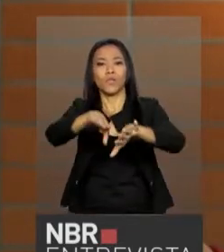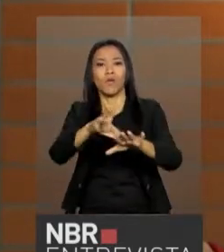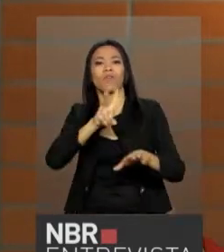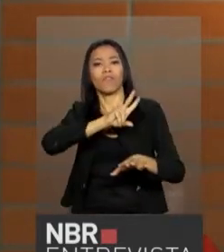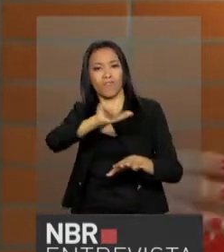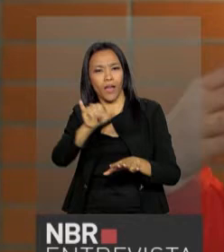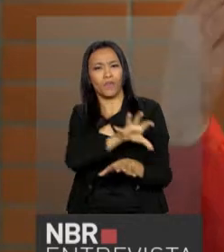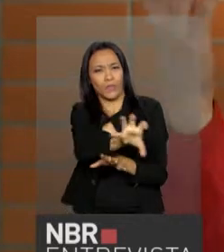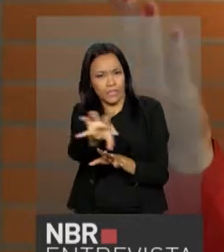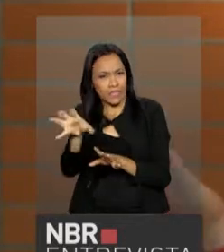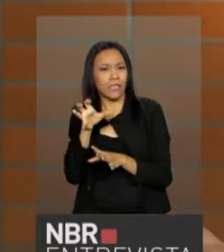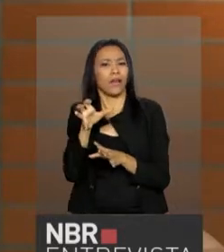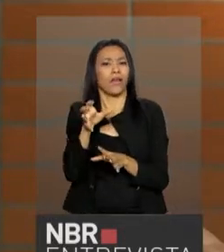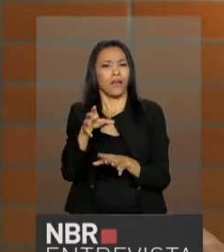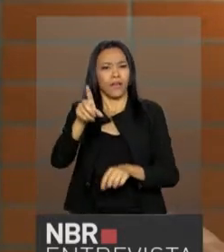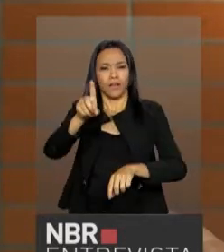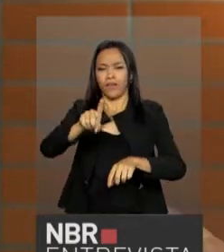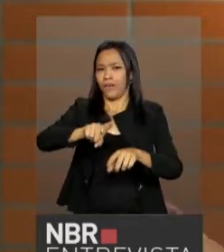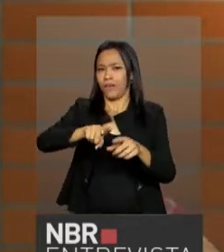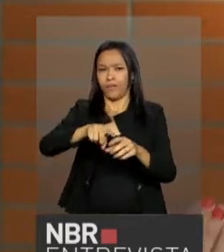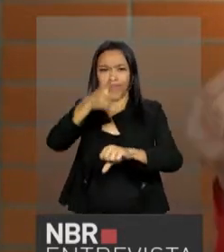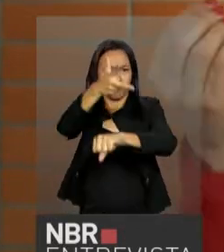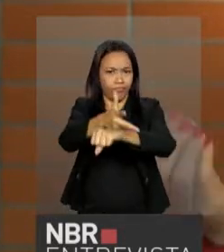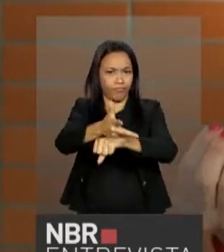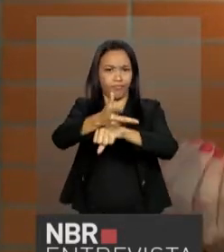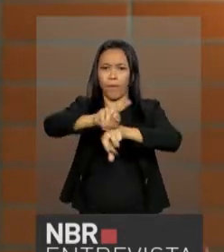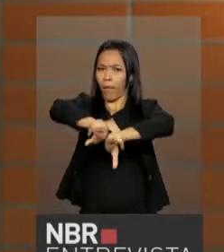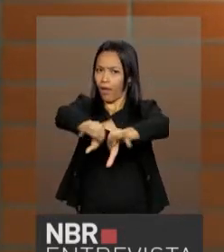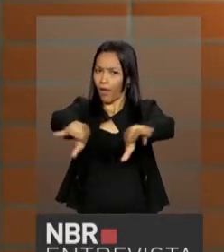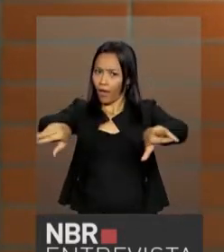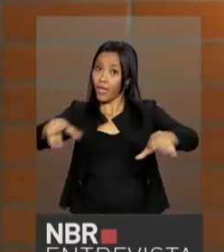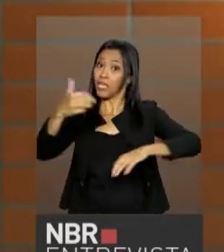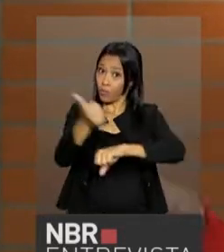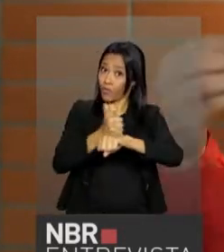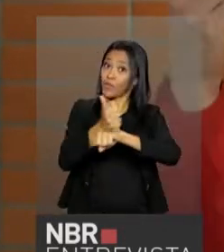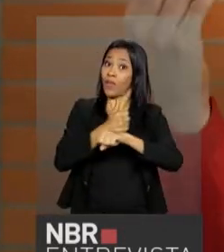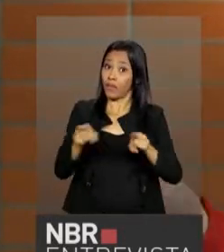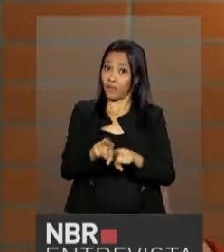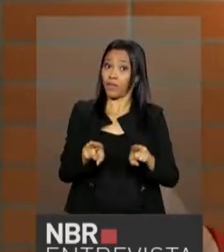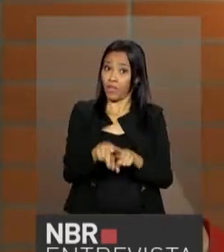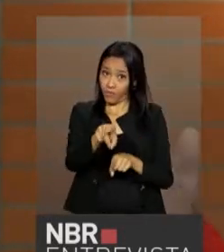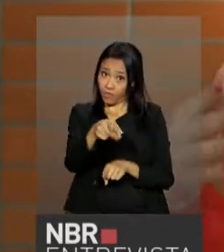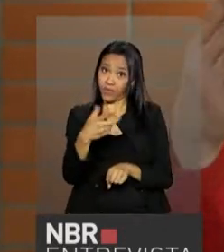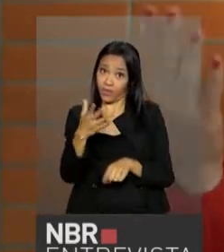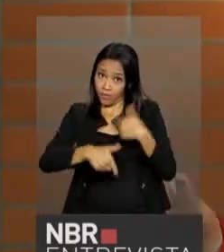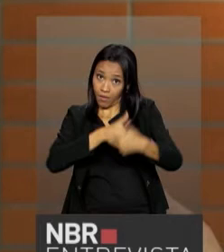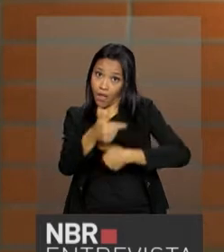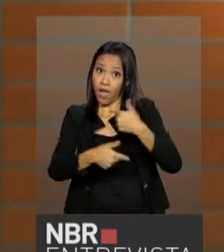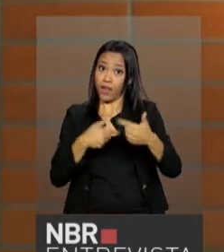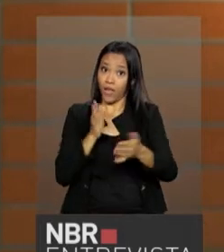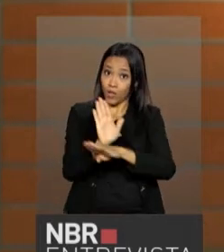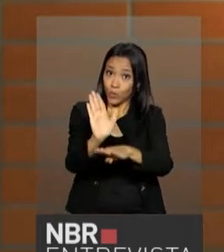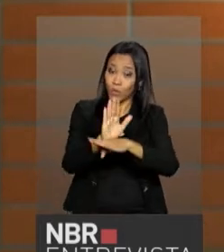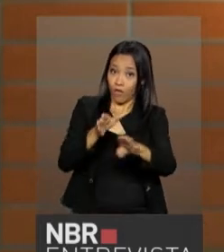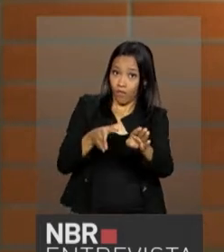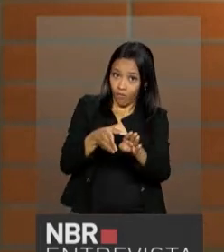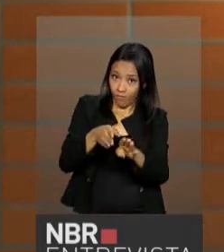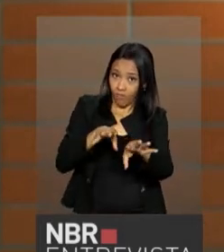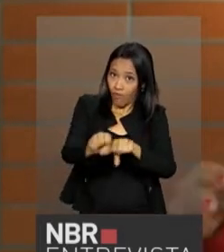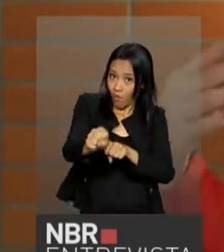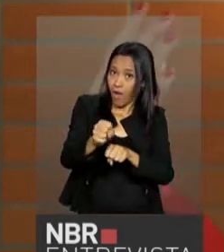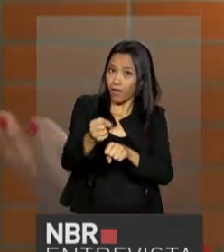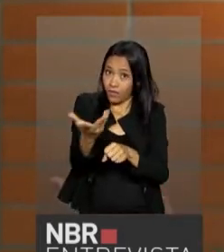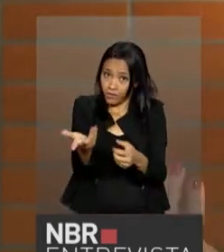produções culturais e também vai impactar no mercado para os profissionais dessa área, professora, a senhora que mexe com isso, que ajuda a formar esses profissionais,